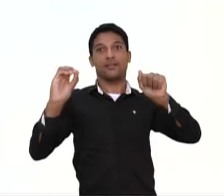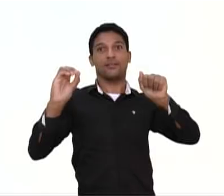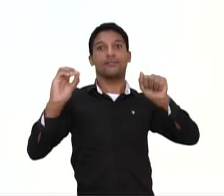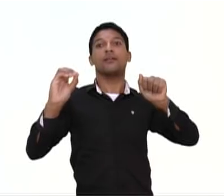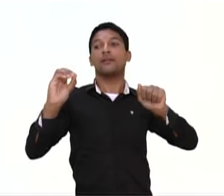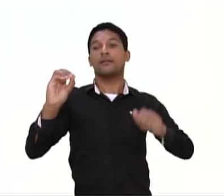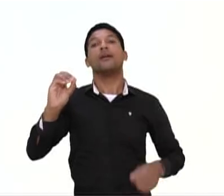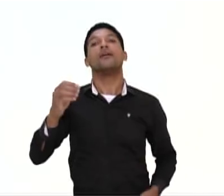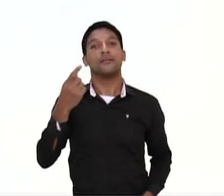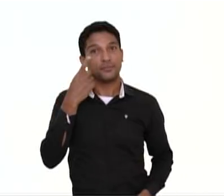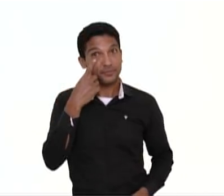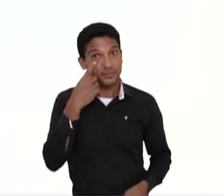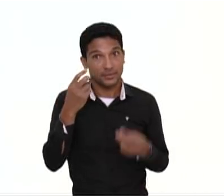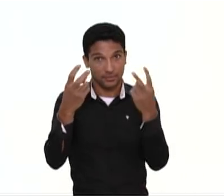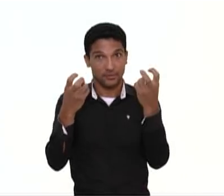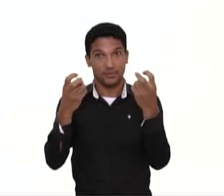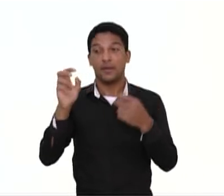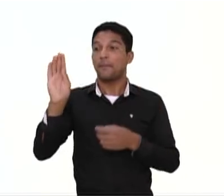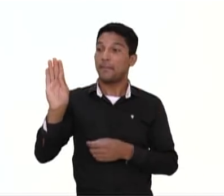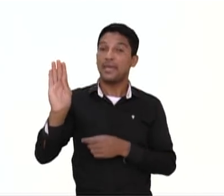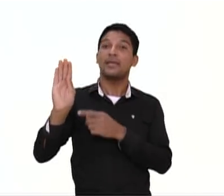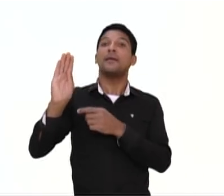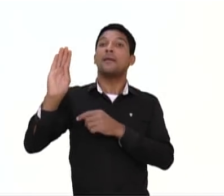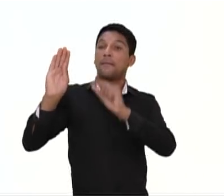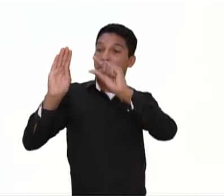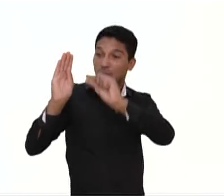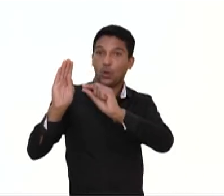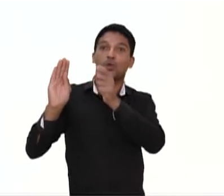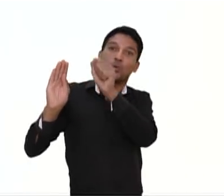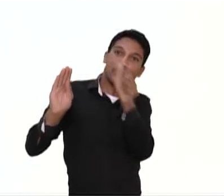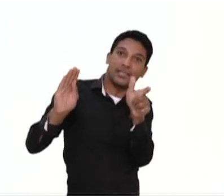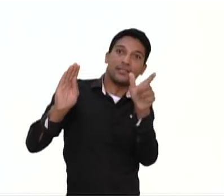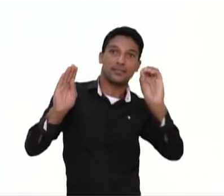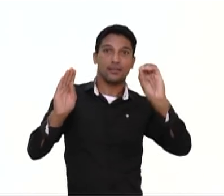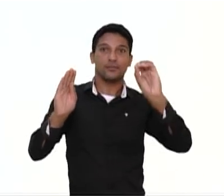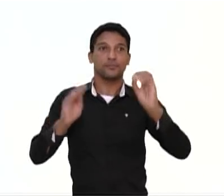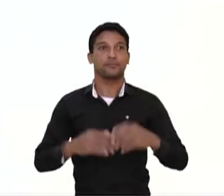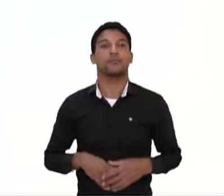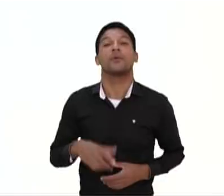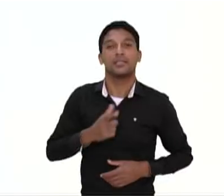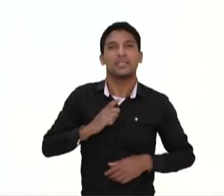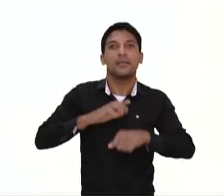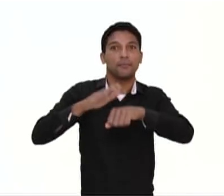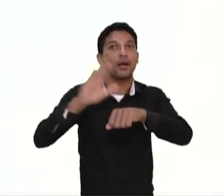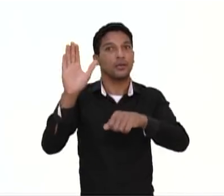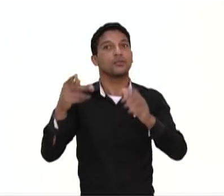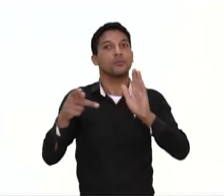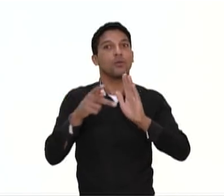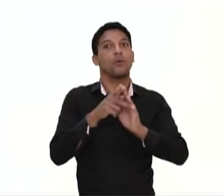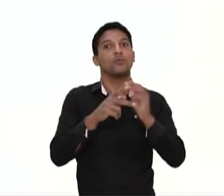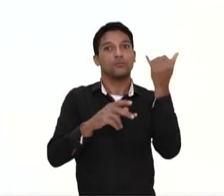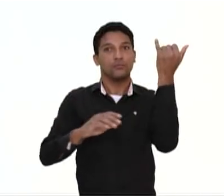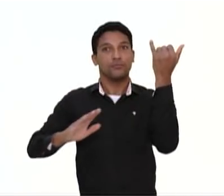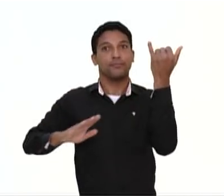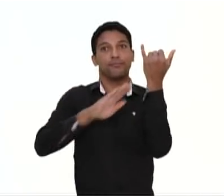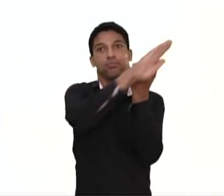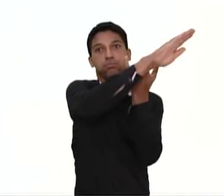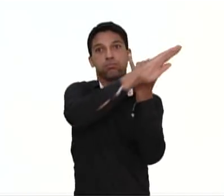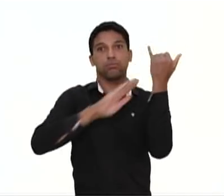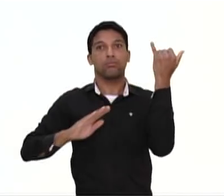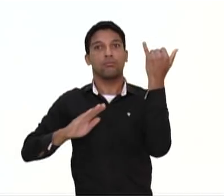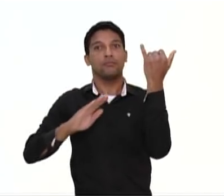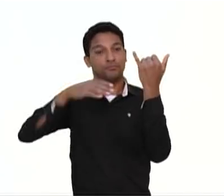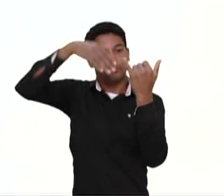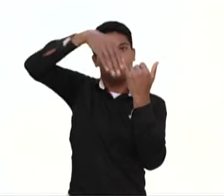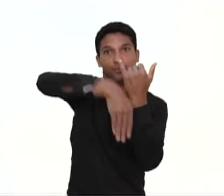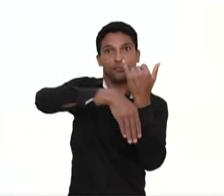ok? Só que nós temos ainda mais uma situação de interseção com o eixo. Porque aí eu vou pensar o seguinte, ó,